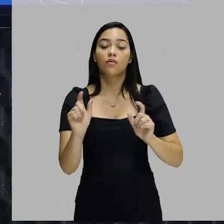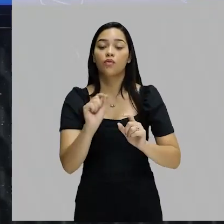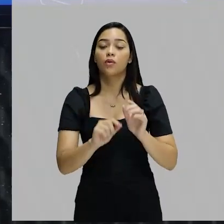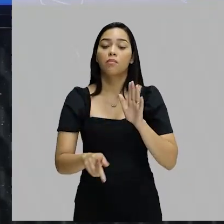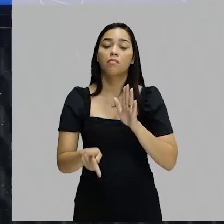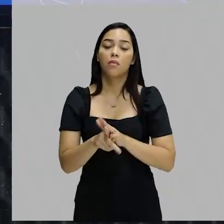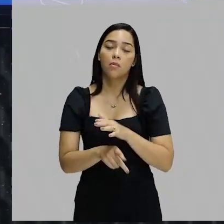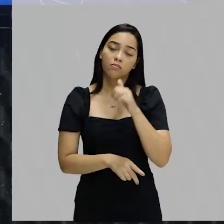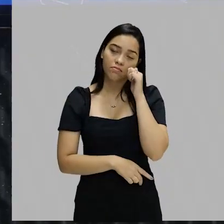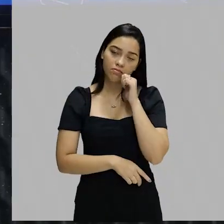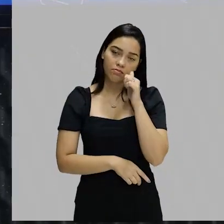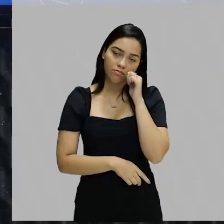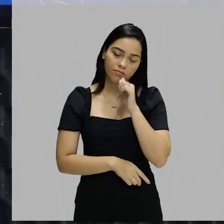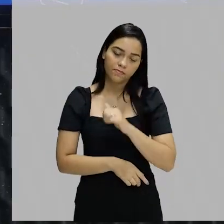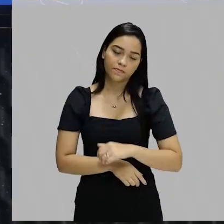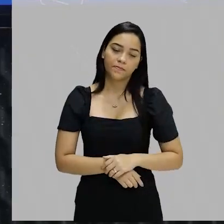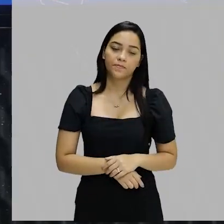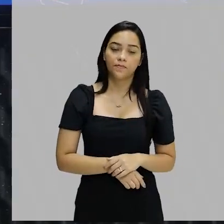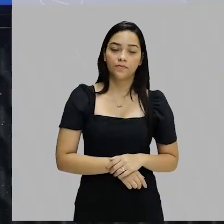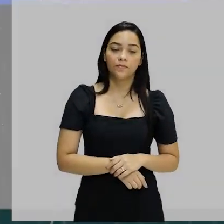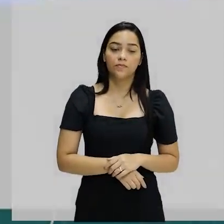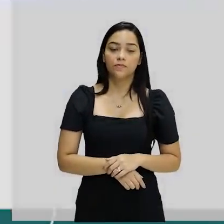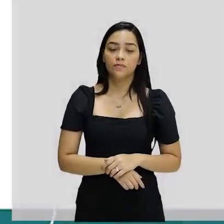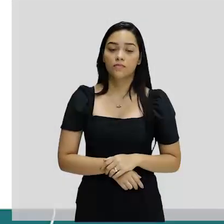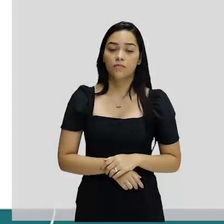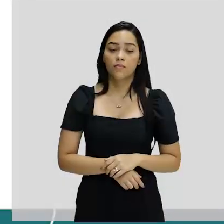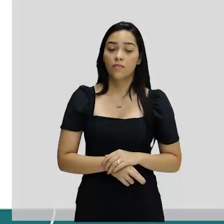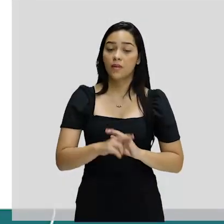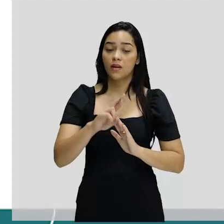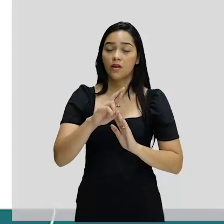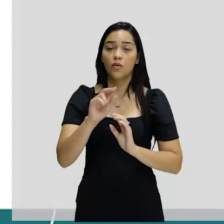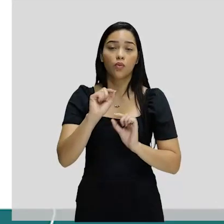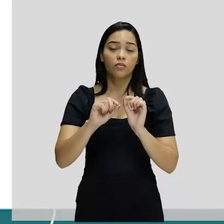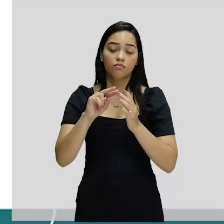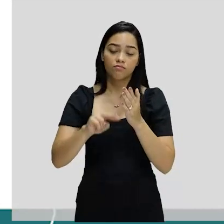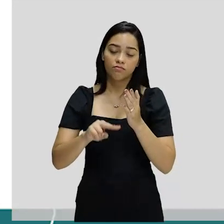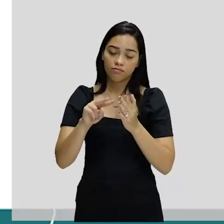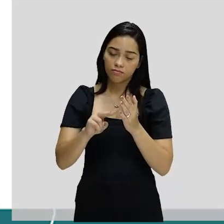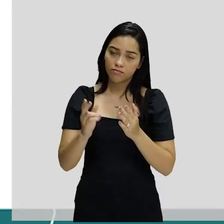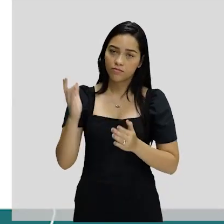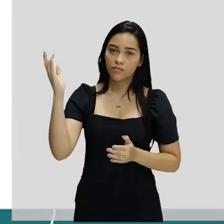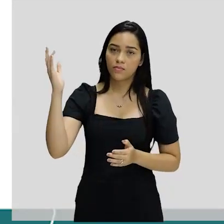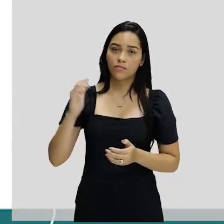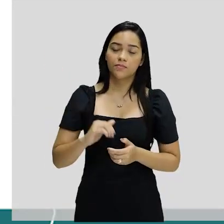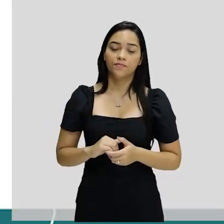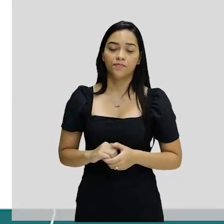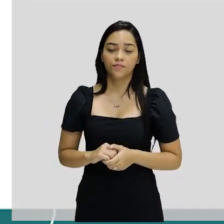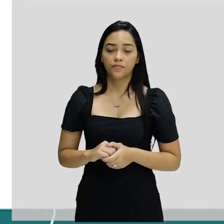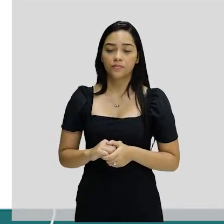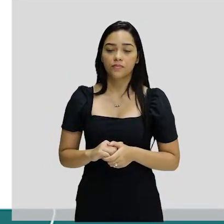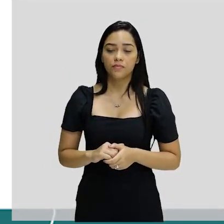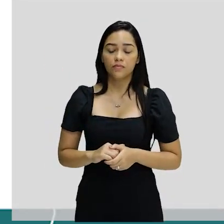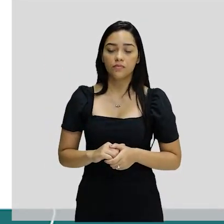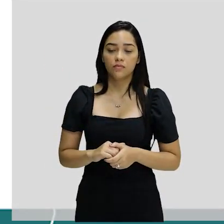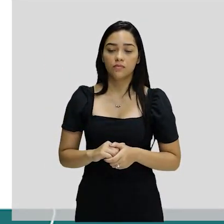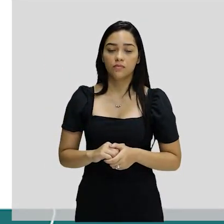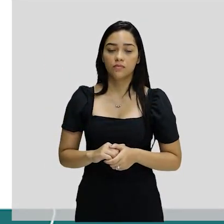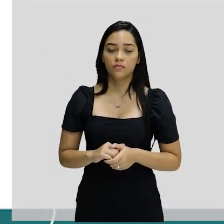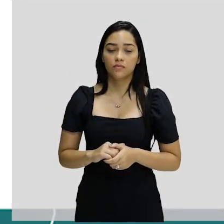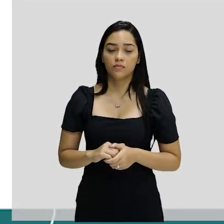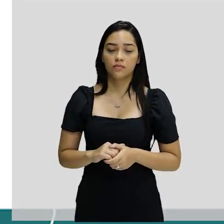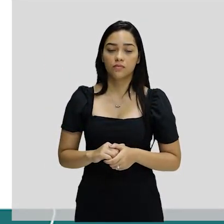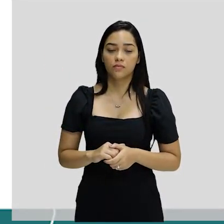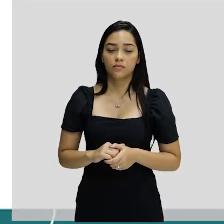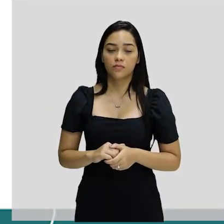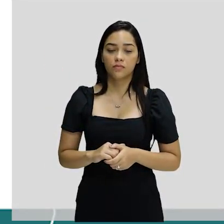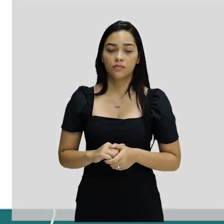do gênero feminino. Mas essa regra de flexão dos substantivos, quanto ao gênero, possui uma